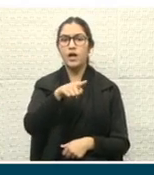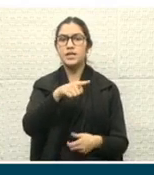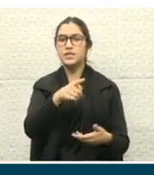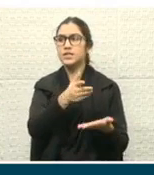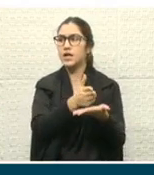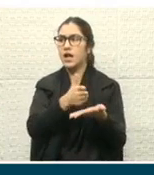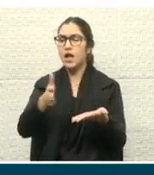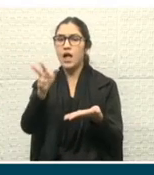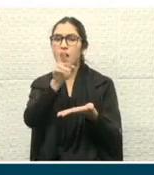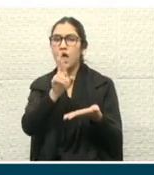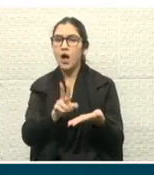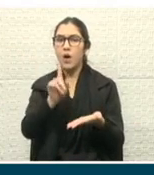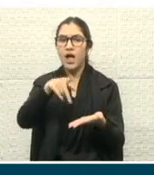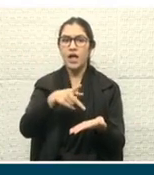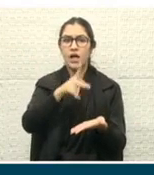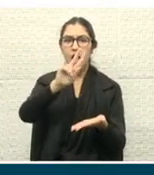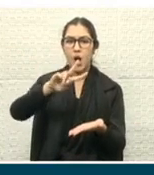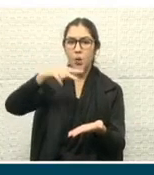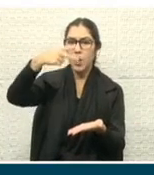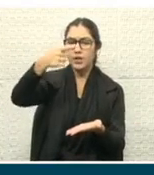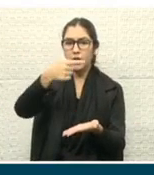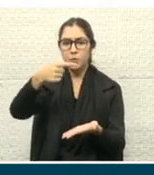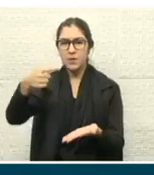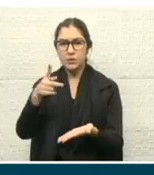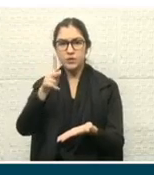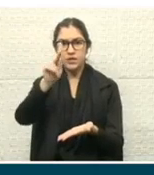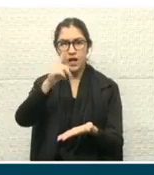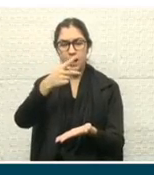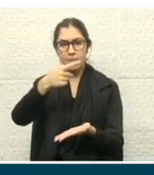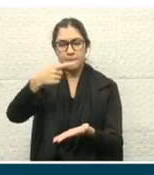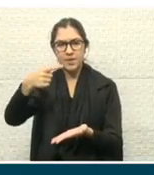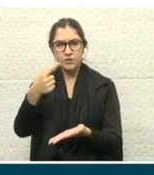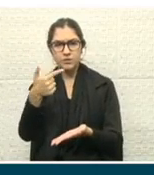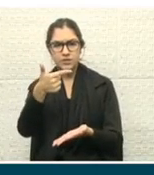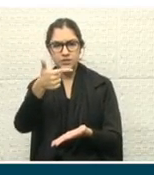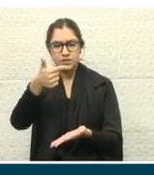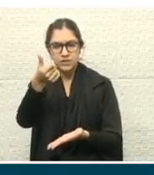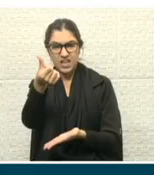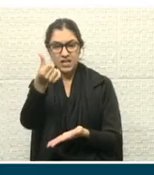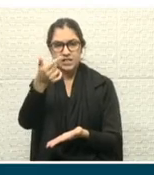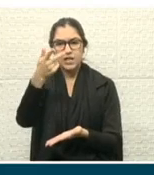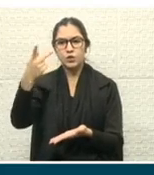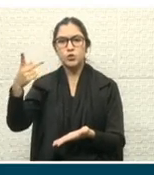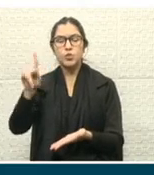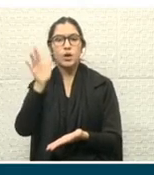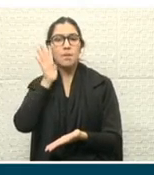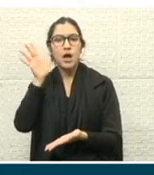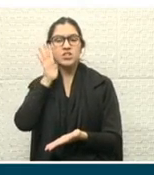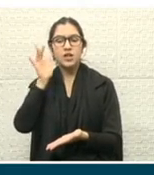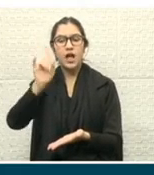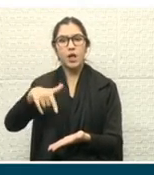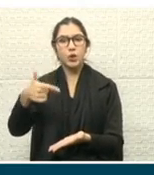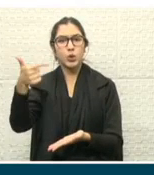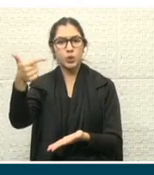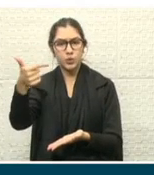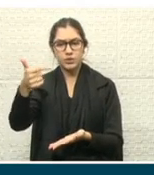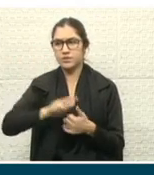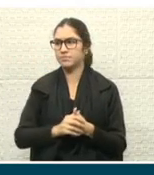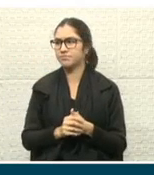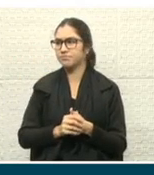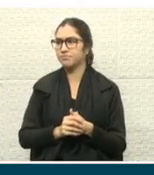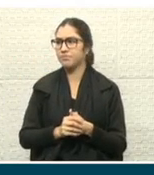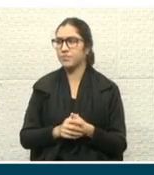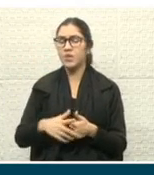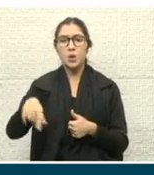parte real é k ao quadrado menos k menos 6. E a sua parte imaginária, 2. Se